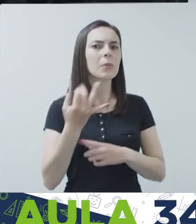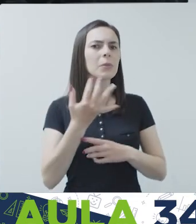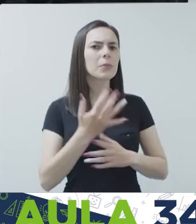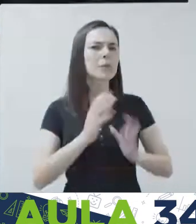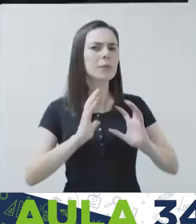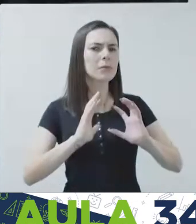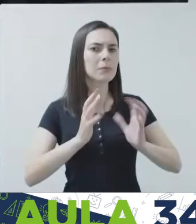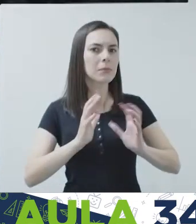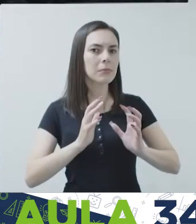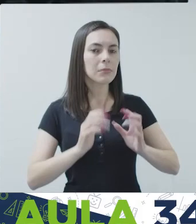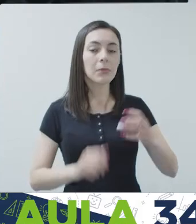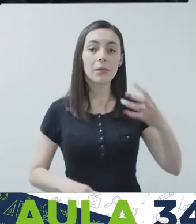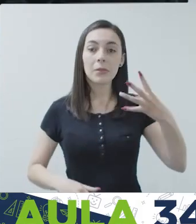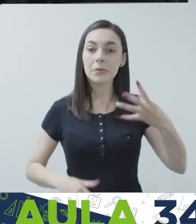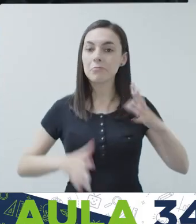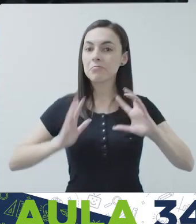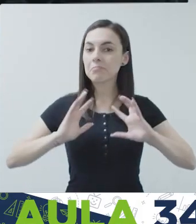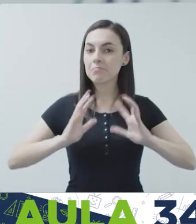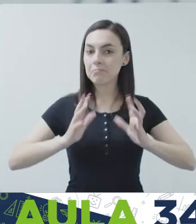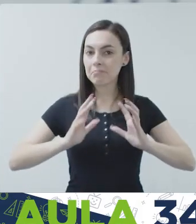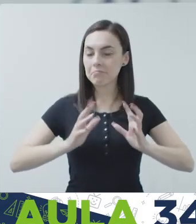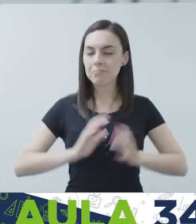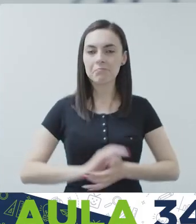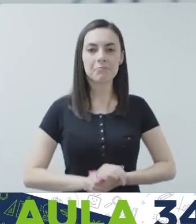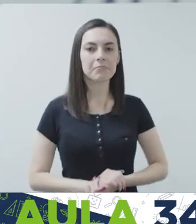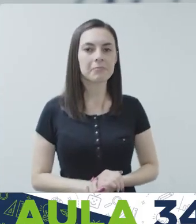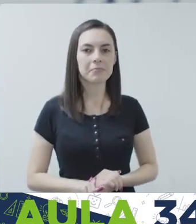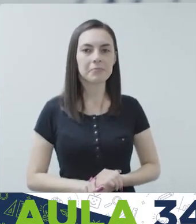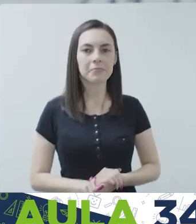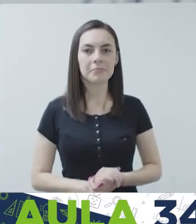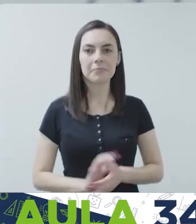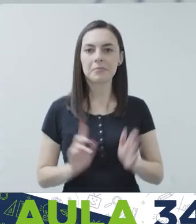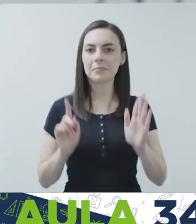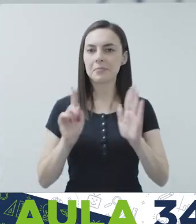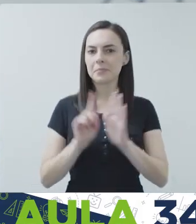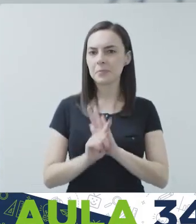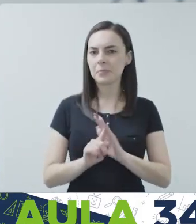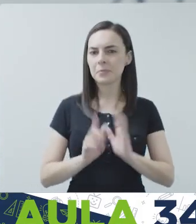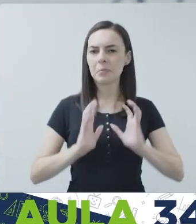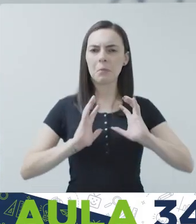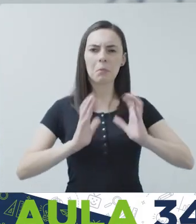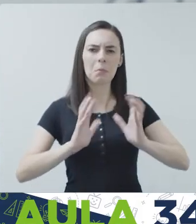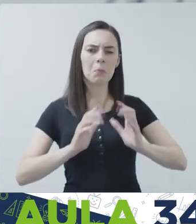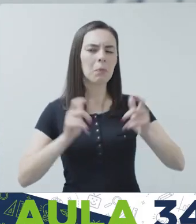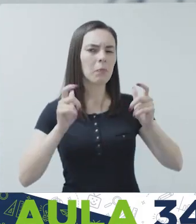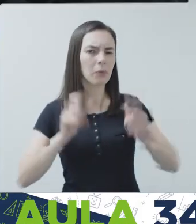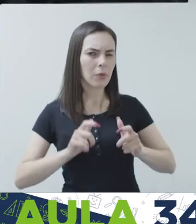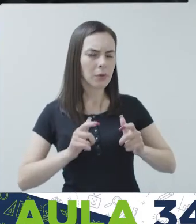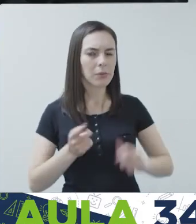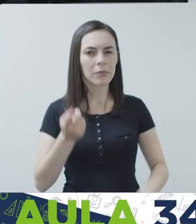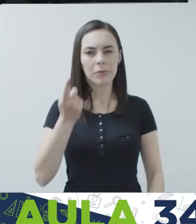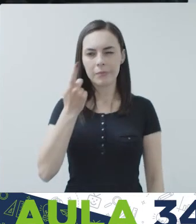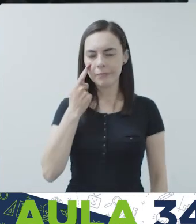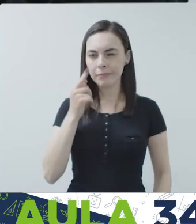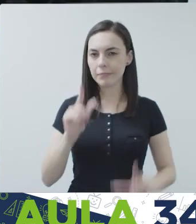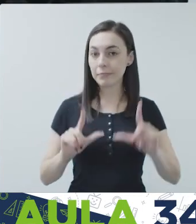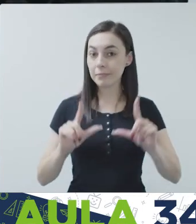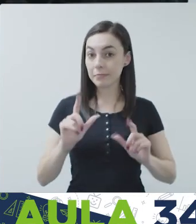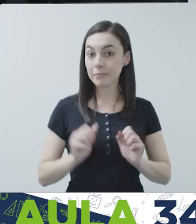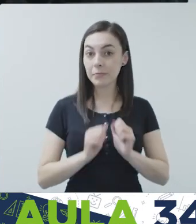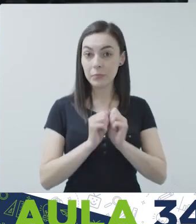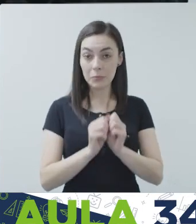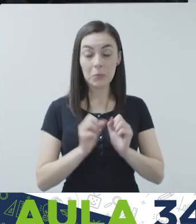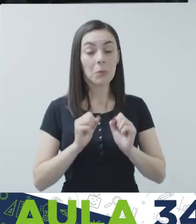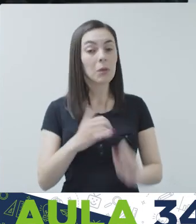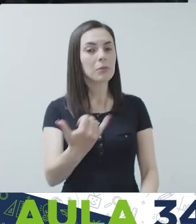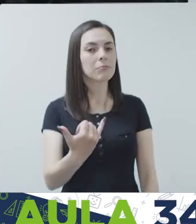bolas? 4 bolas. Aonde será que está a cartinha das bolas? Vamos ver juntos lá na tela? Me falem alto